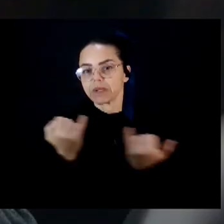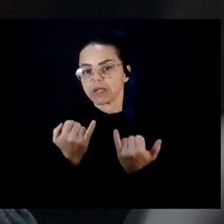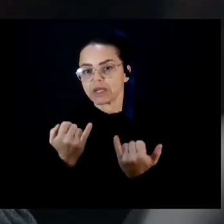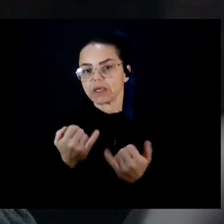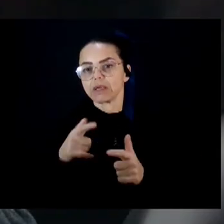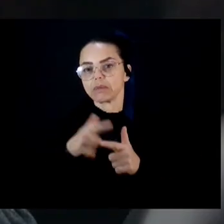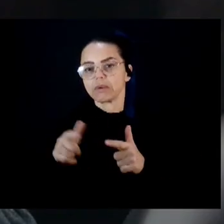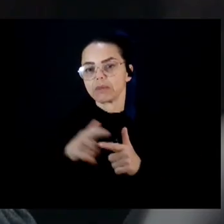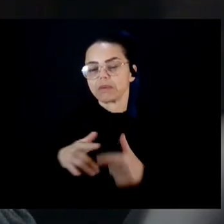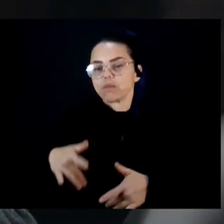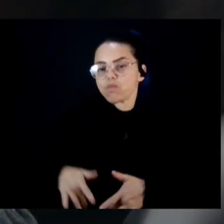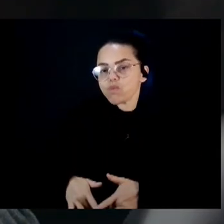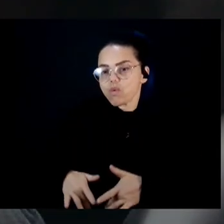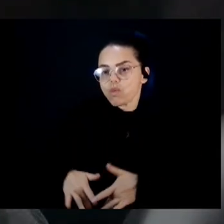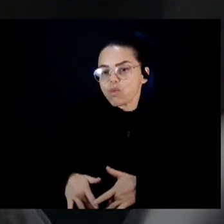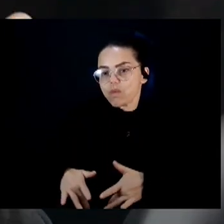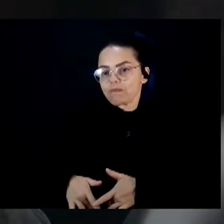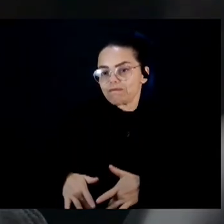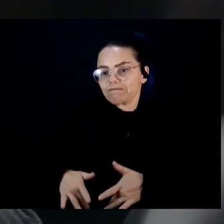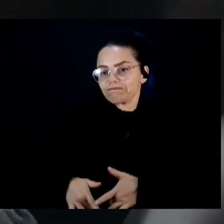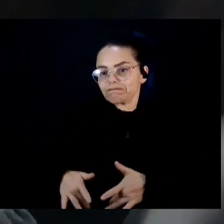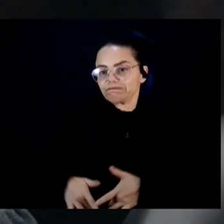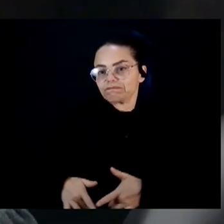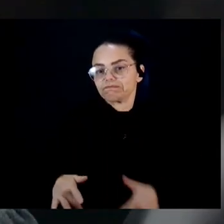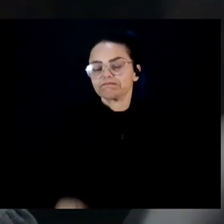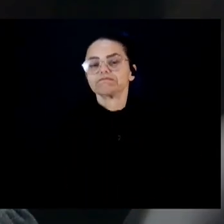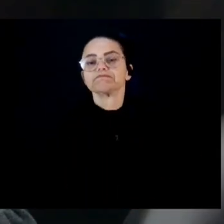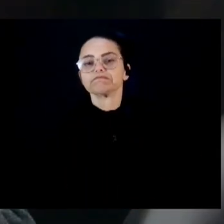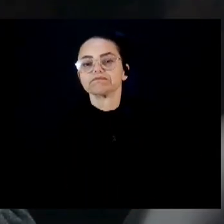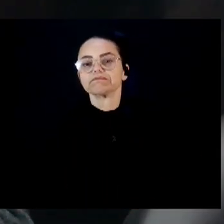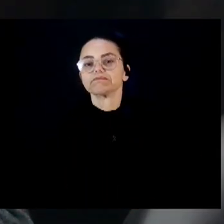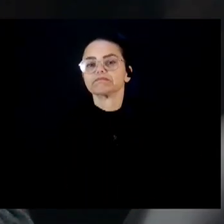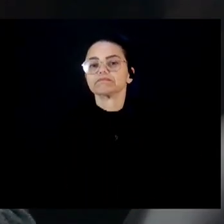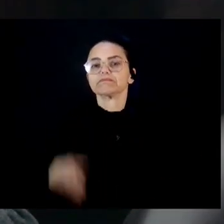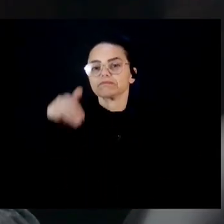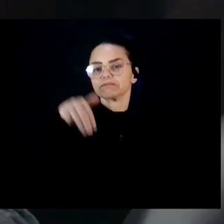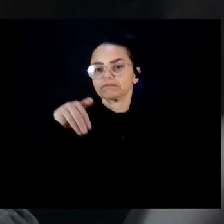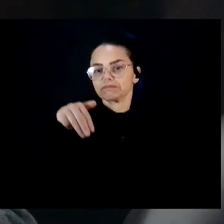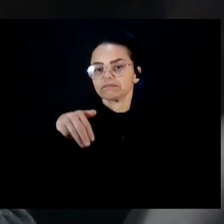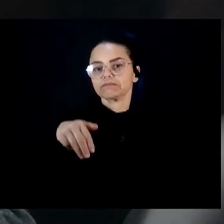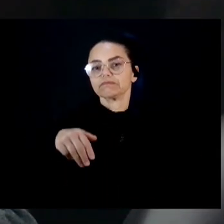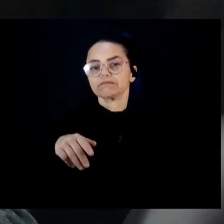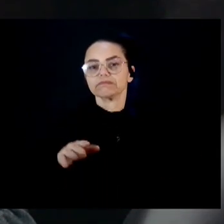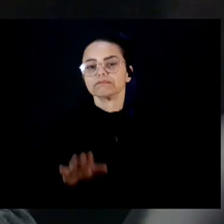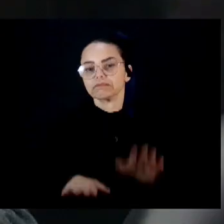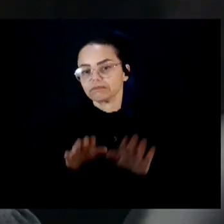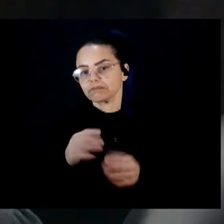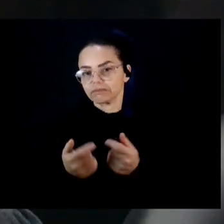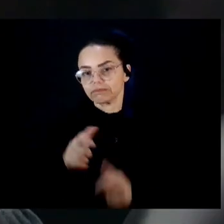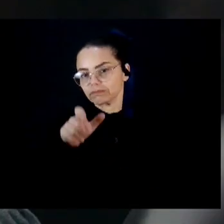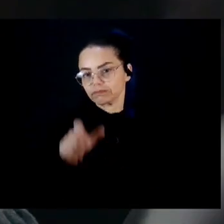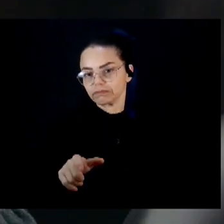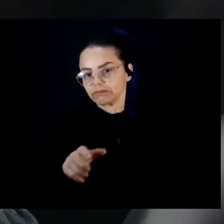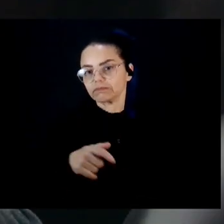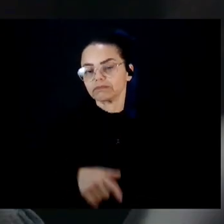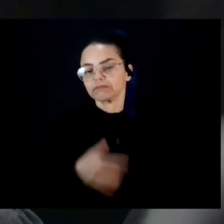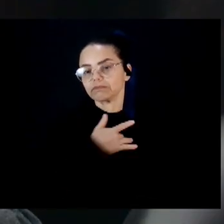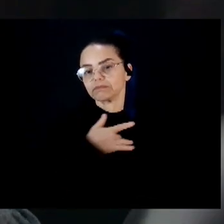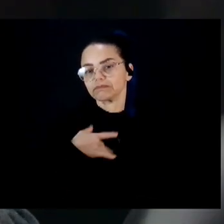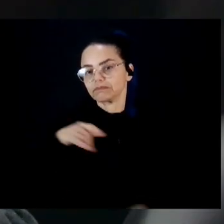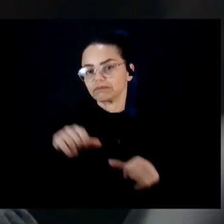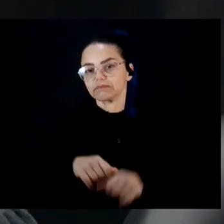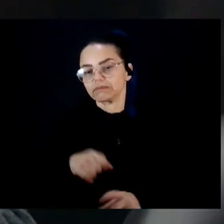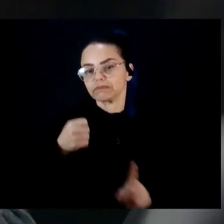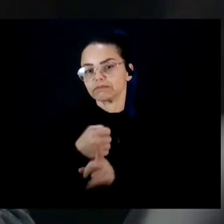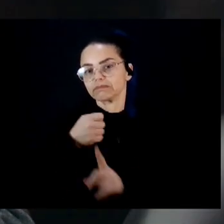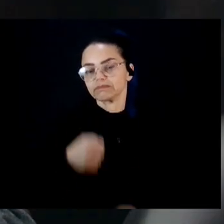tomar bastante cuidado com isso também, né? Já que a própria caneta emagrecedora, dependendo de como a pessoa esteja de saúde, pode também ter impacto